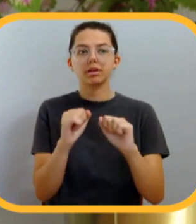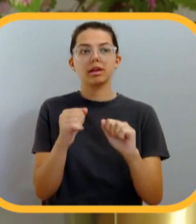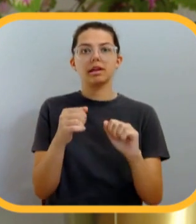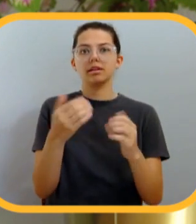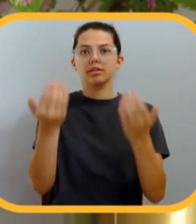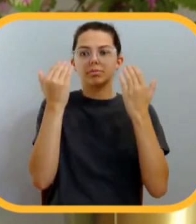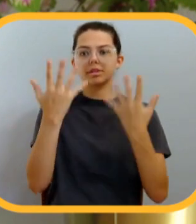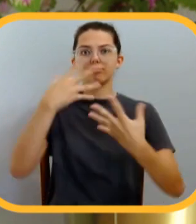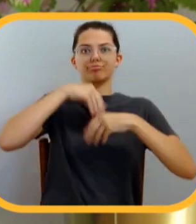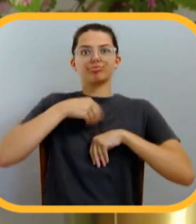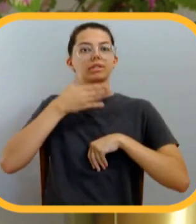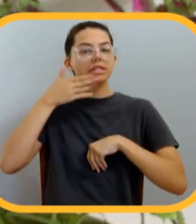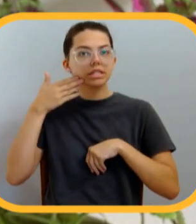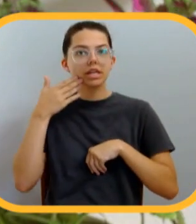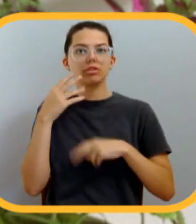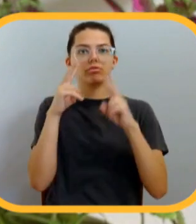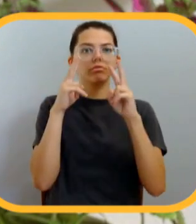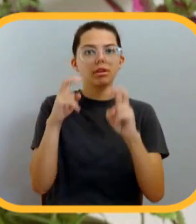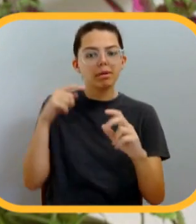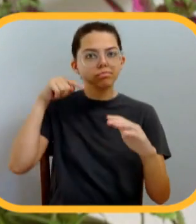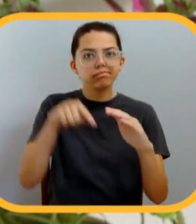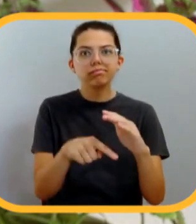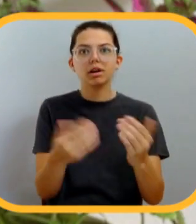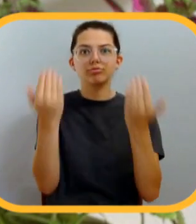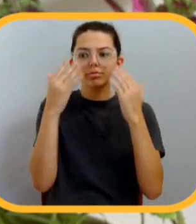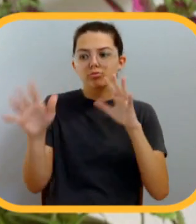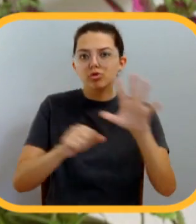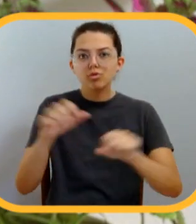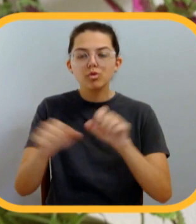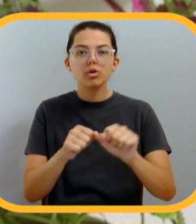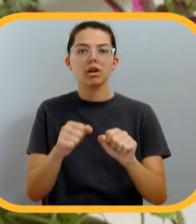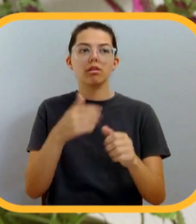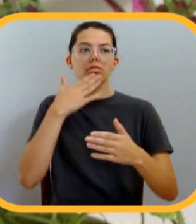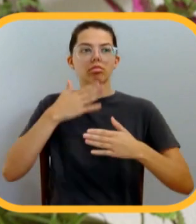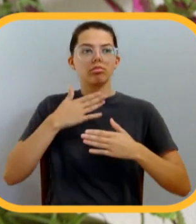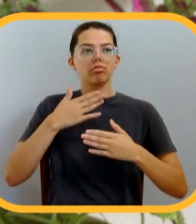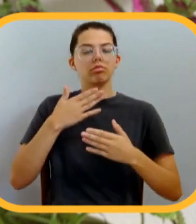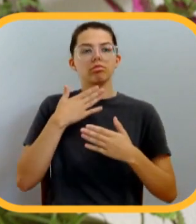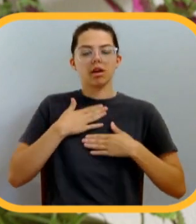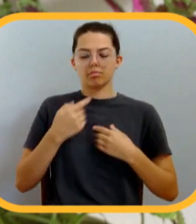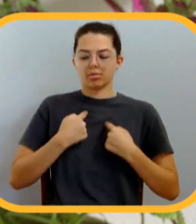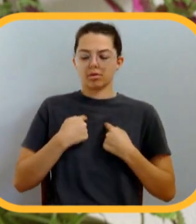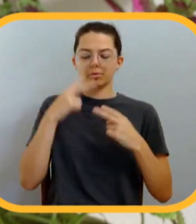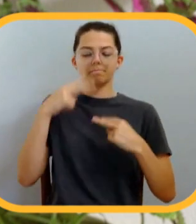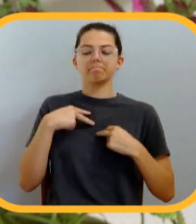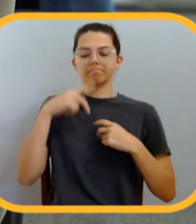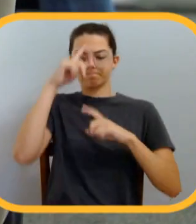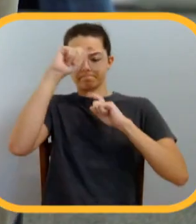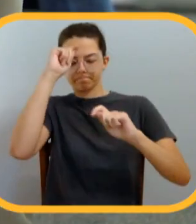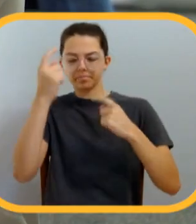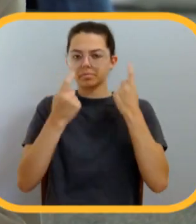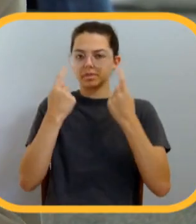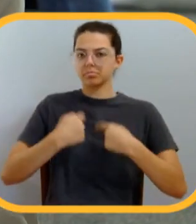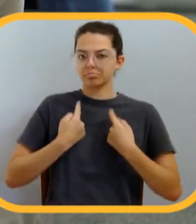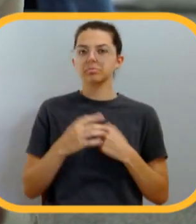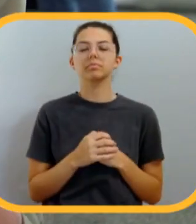mais cedo se informam sobre elas e mergulham nesses temas e se informam e assumem uma postura crítica perante esses problemas. Os